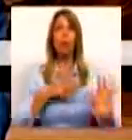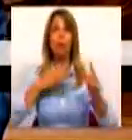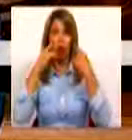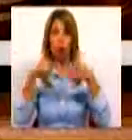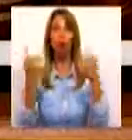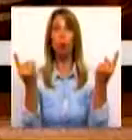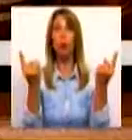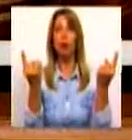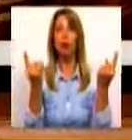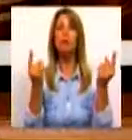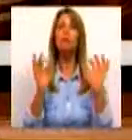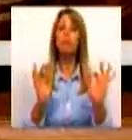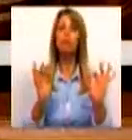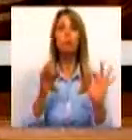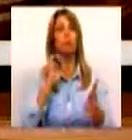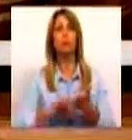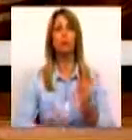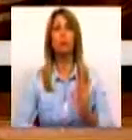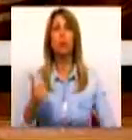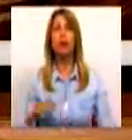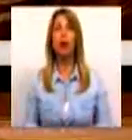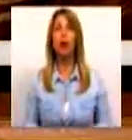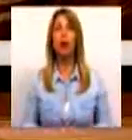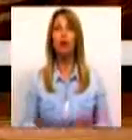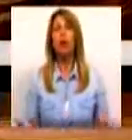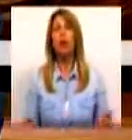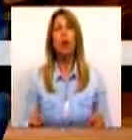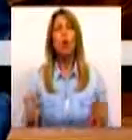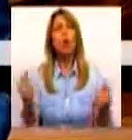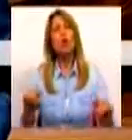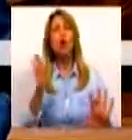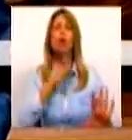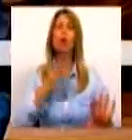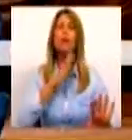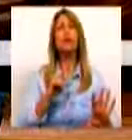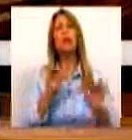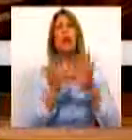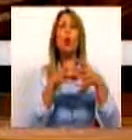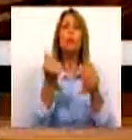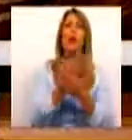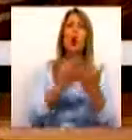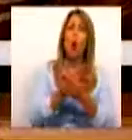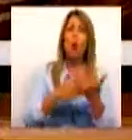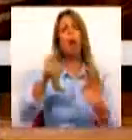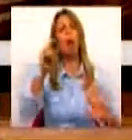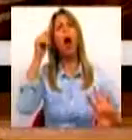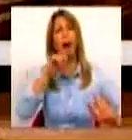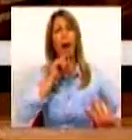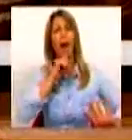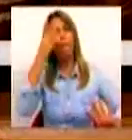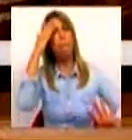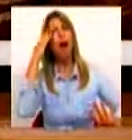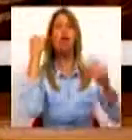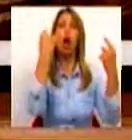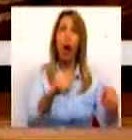públicas torna-se imprescindível. Não basta ter agentes económicos capazes e motivados e entidades